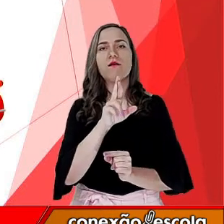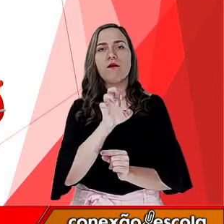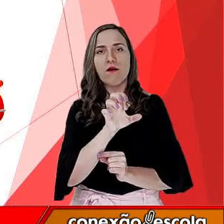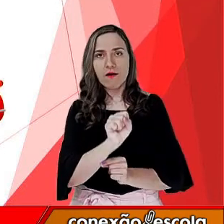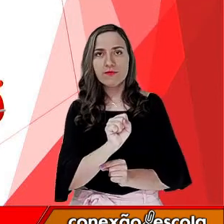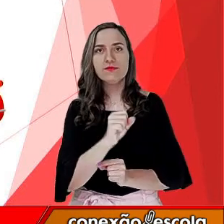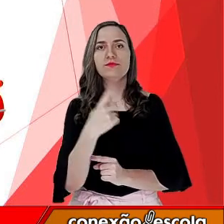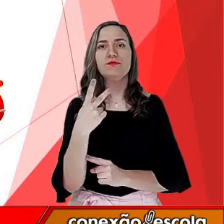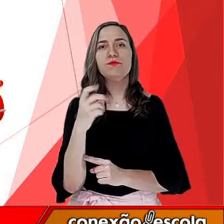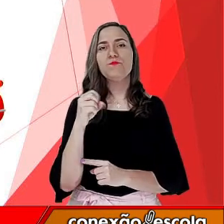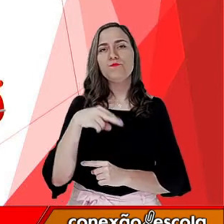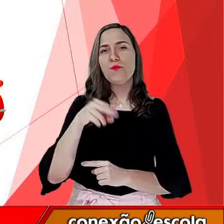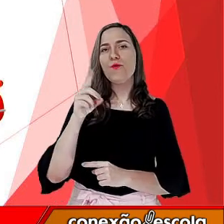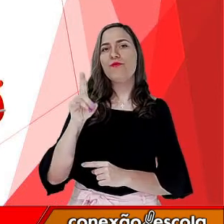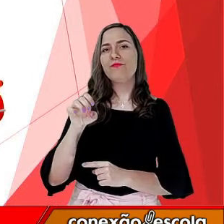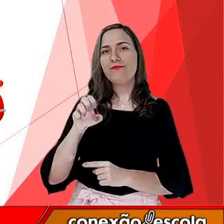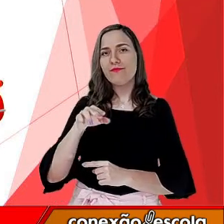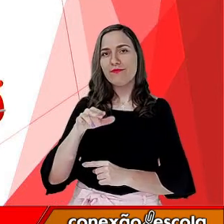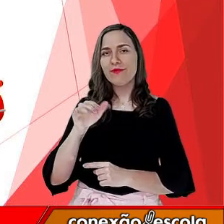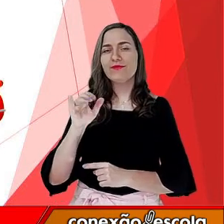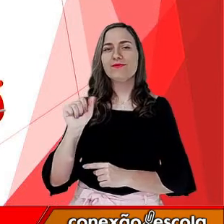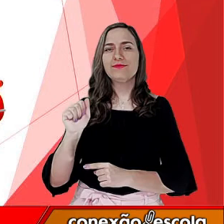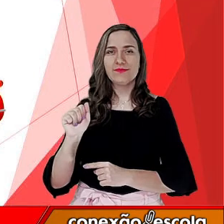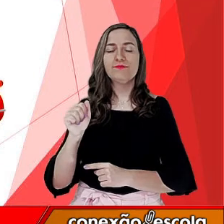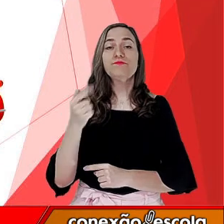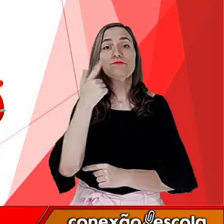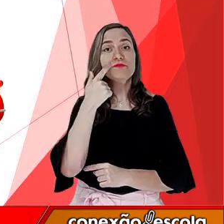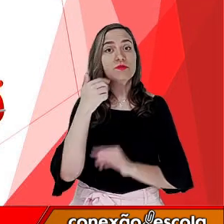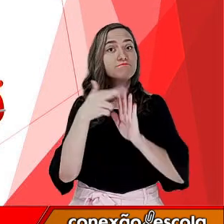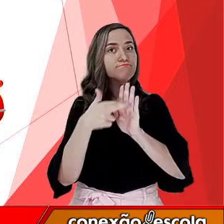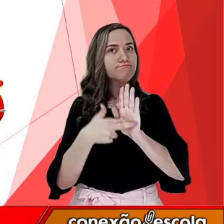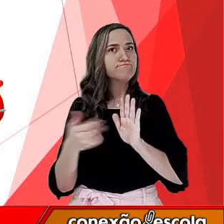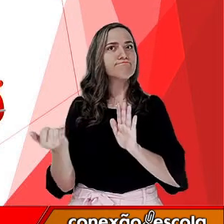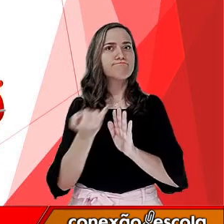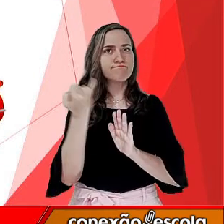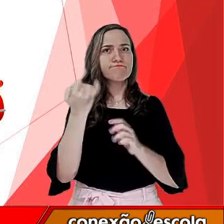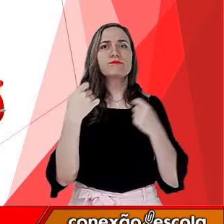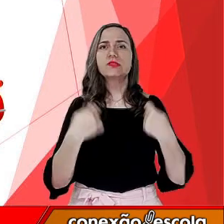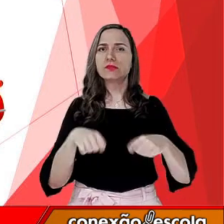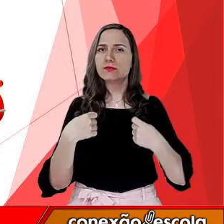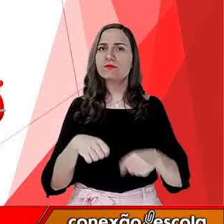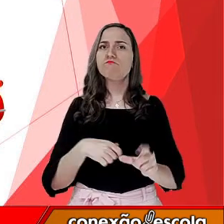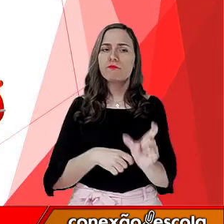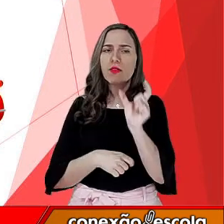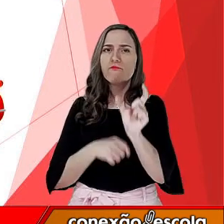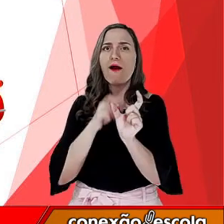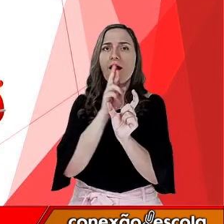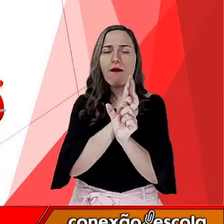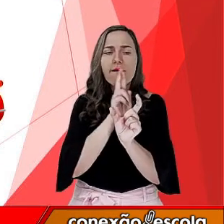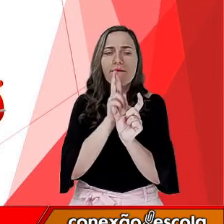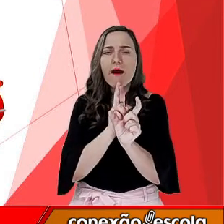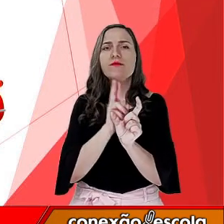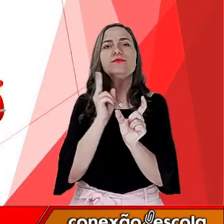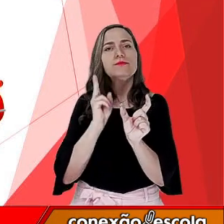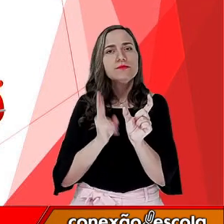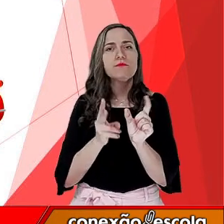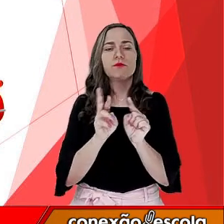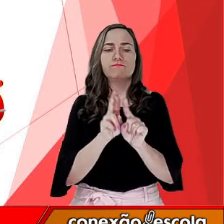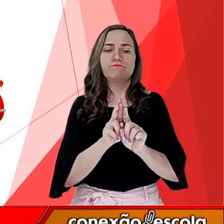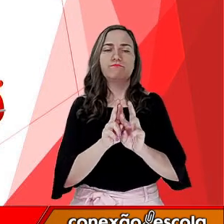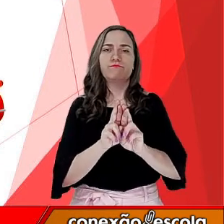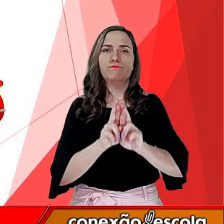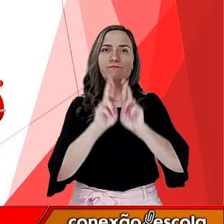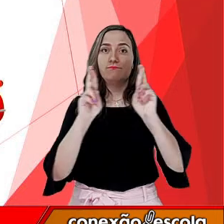Correspondência. Então, isso é uma regra muito importante. Ao separar as sílabas, o RR sempre